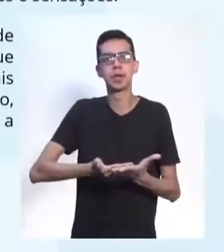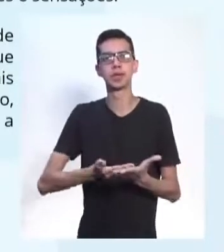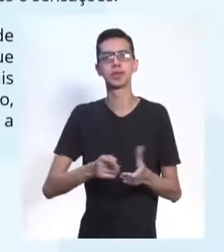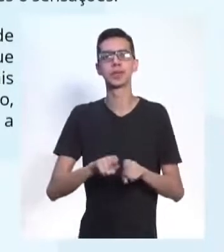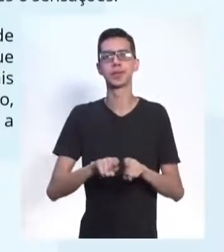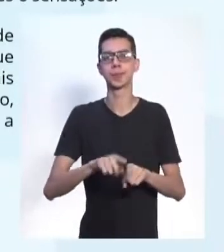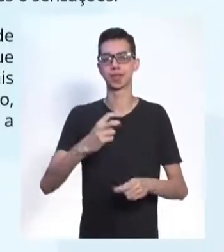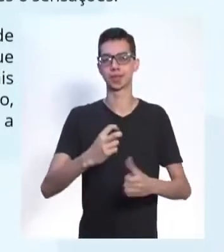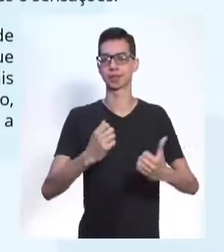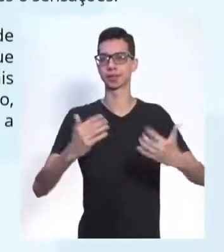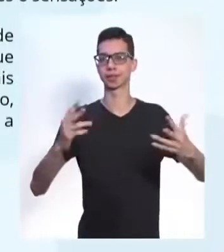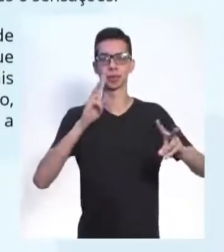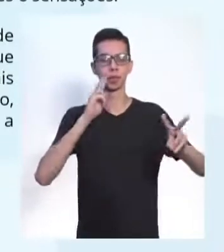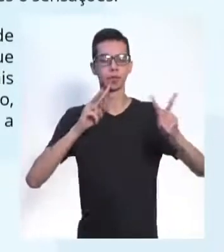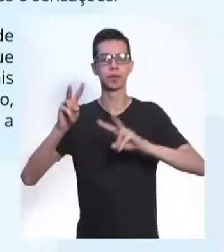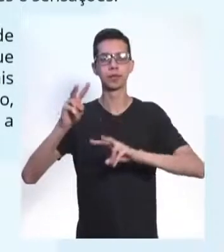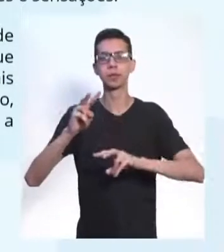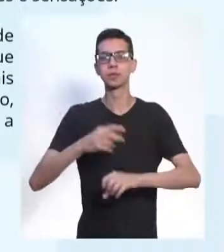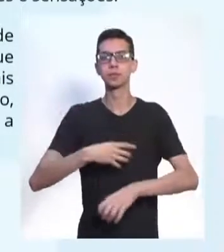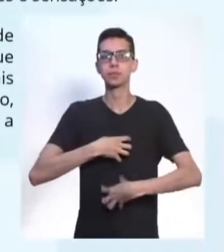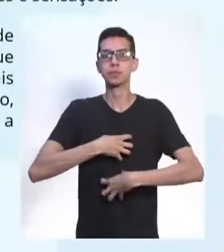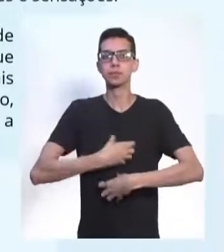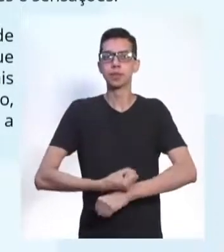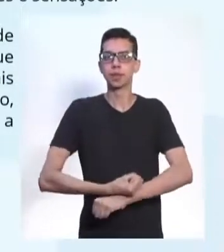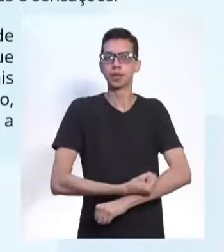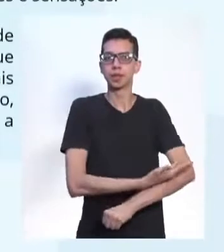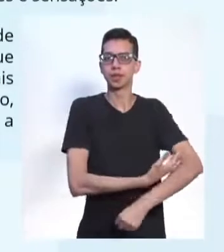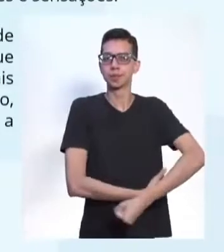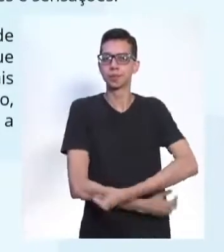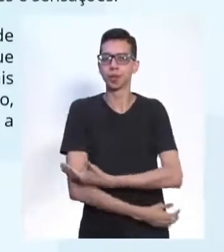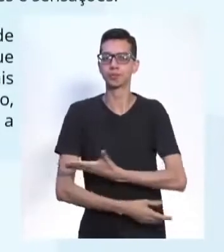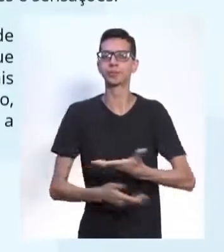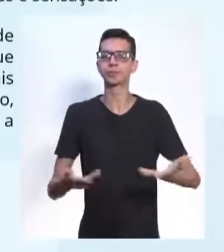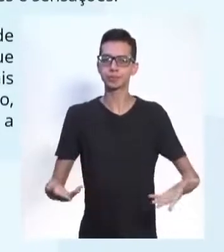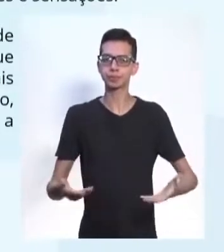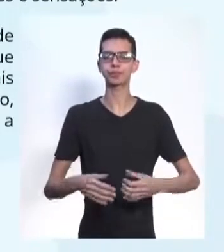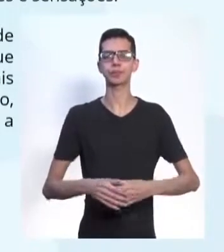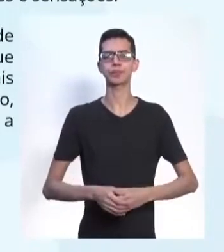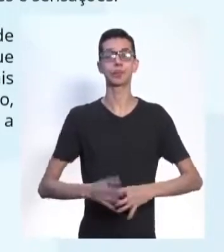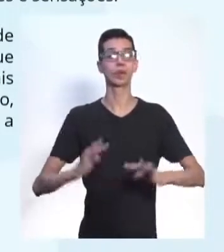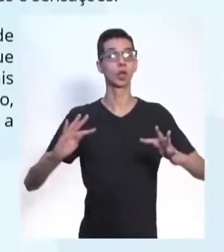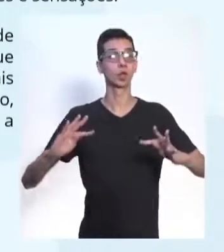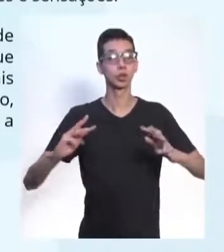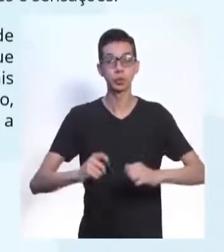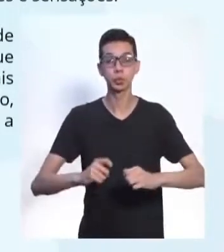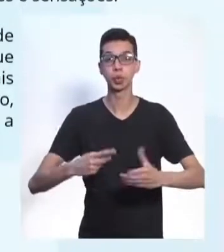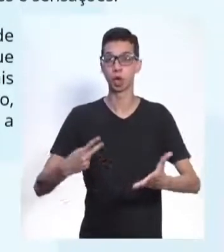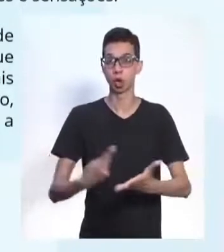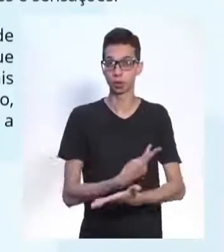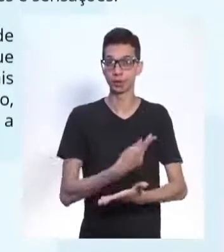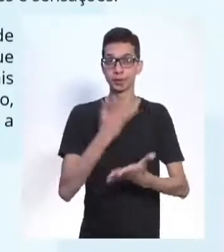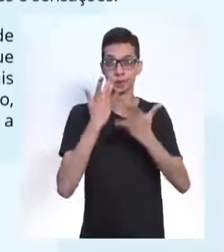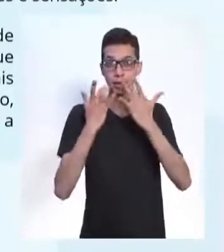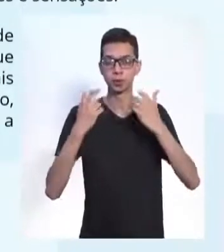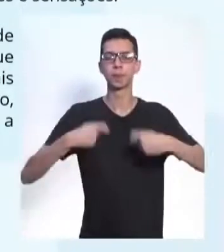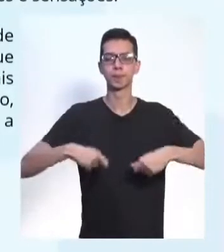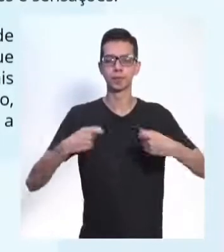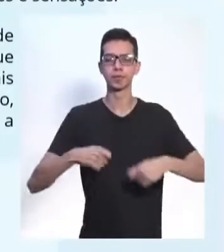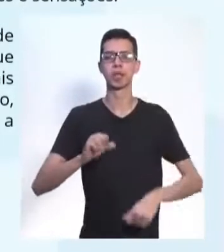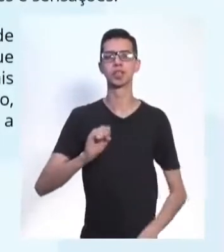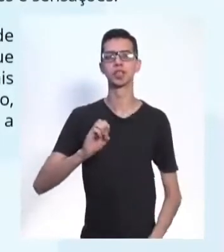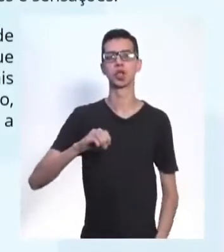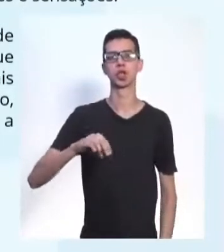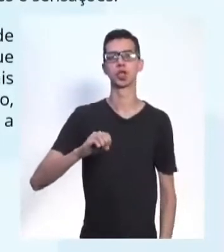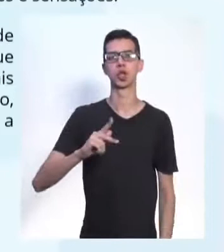e sensações. Tudo o que acontece em cena deve conversar com a sonoridade escolhida. E é por esse motivo que o sonoplasta, profissional